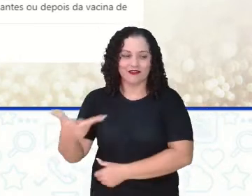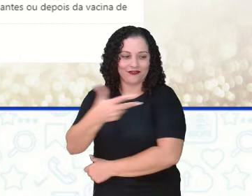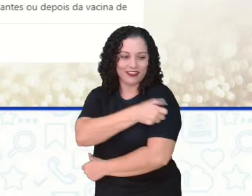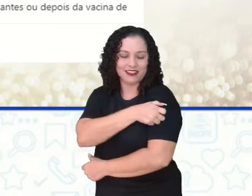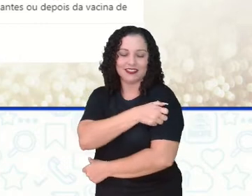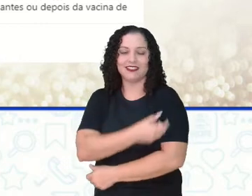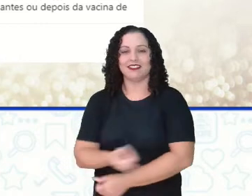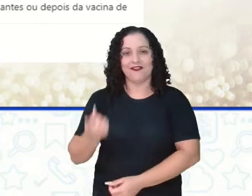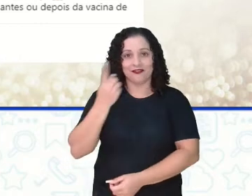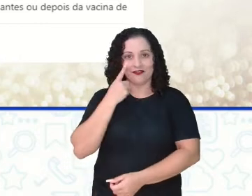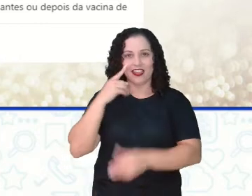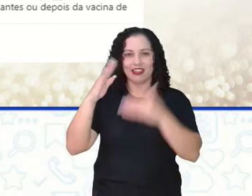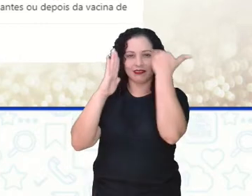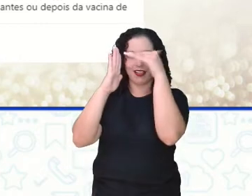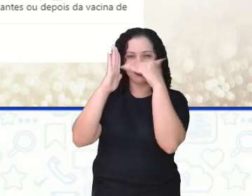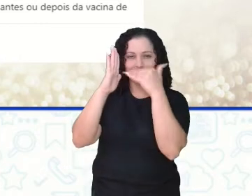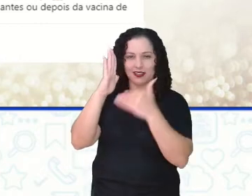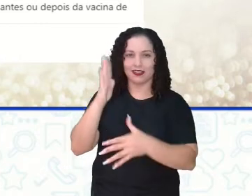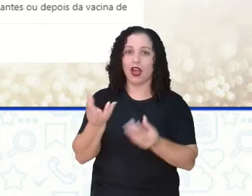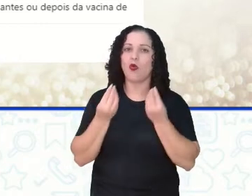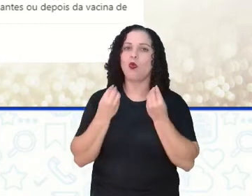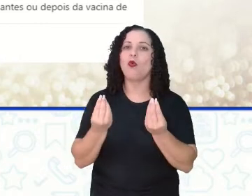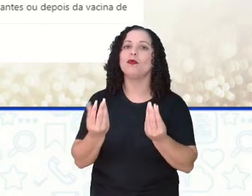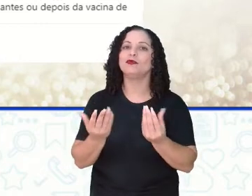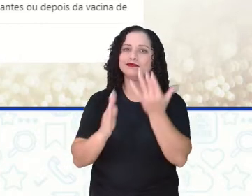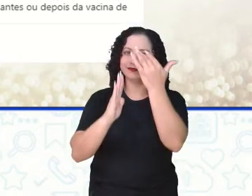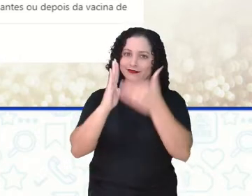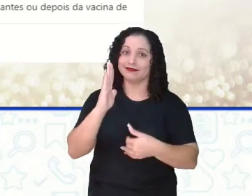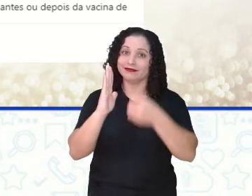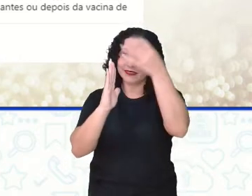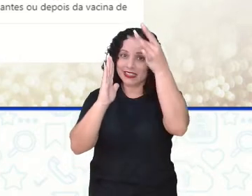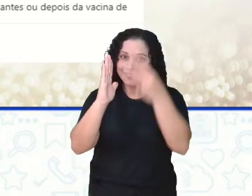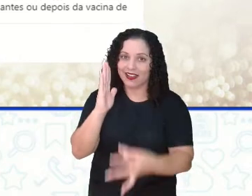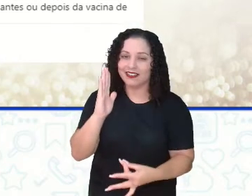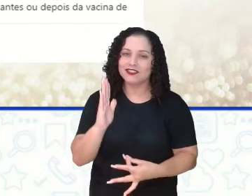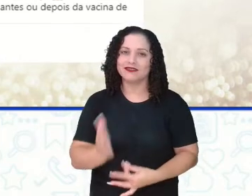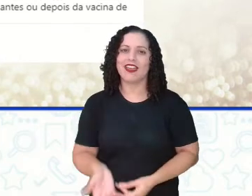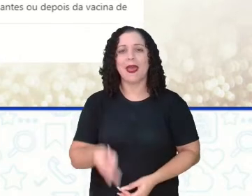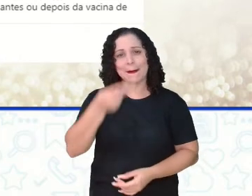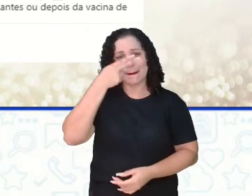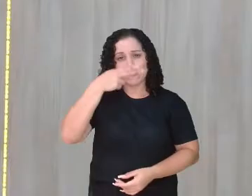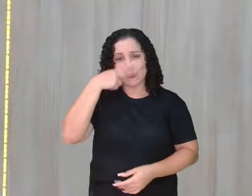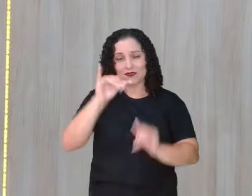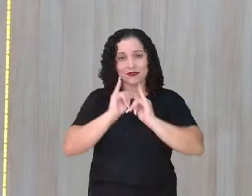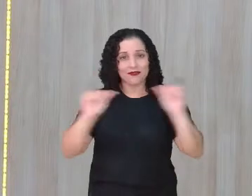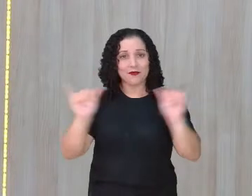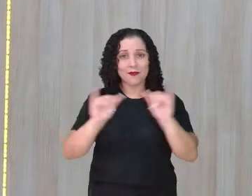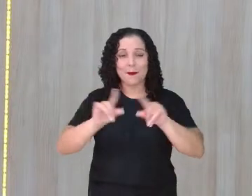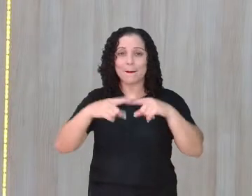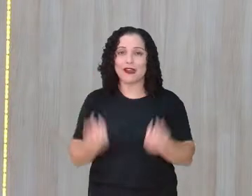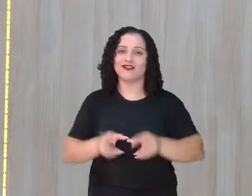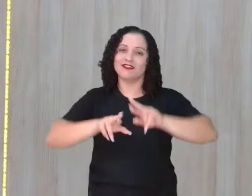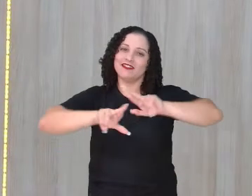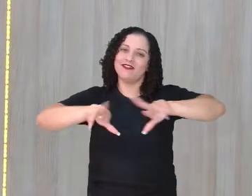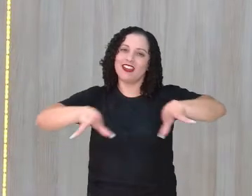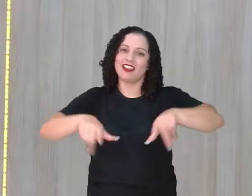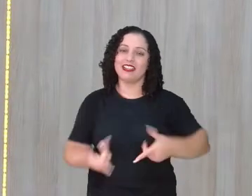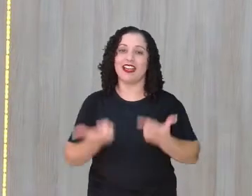como vai funcionar. Não é a mesma notícia, Cláudia? É. Por que a linguagem é diferente,